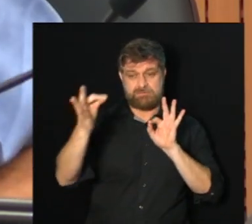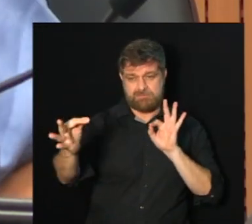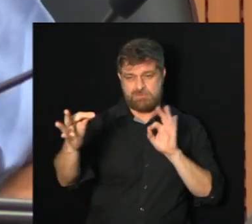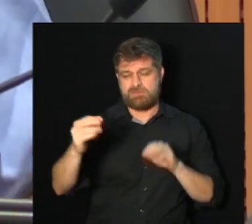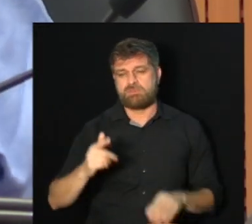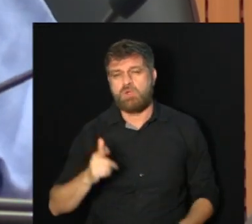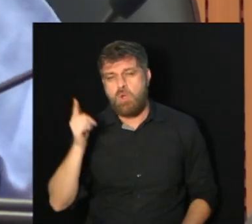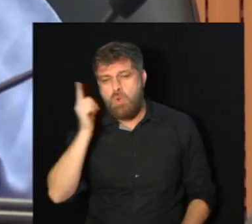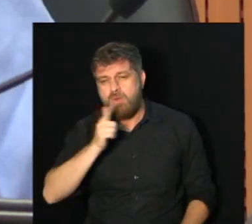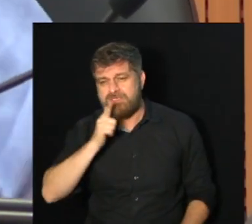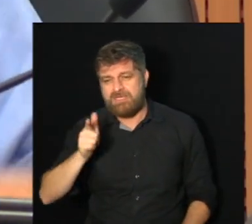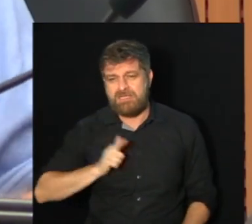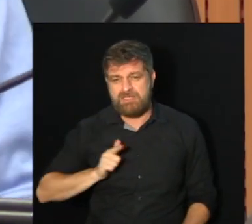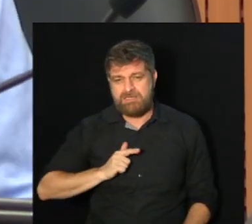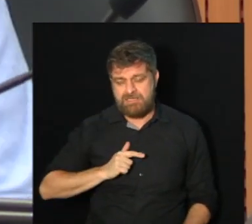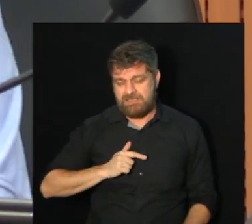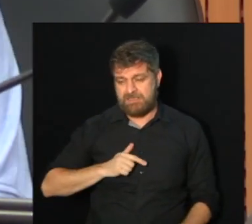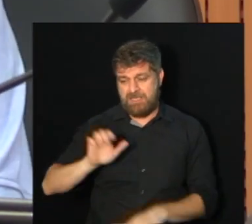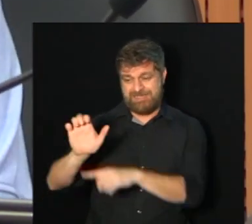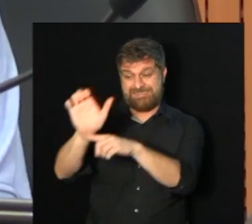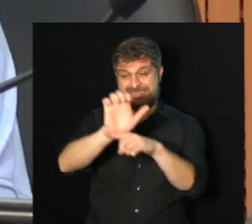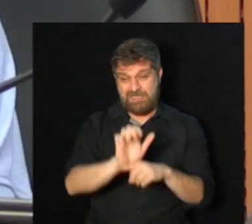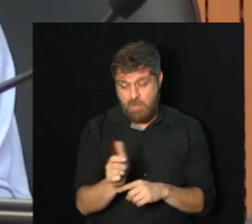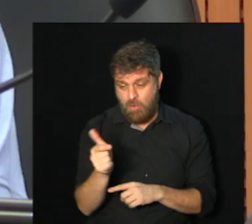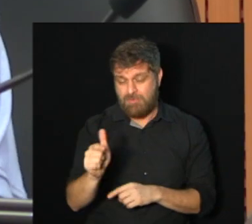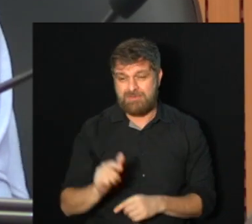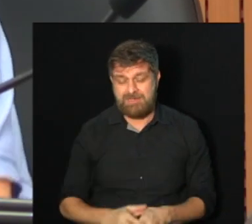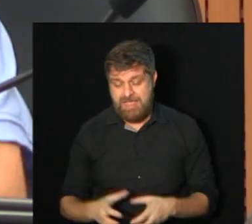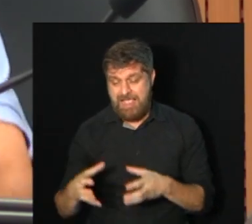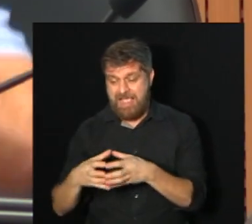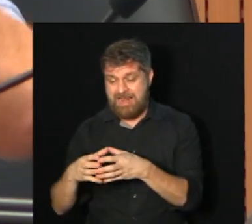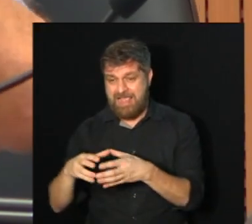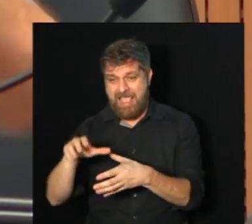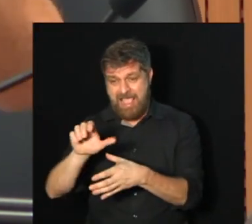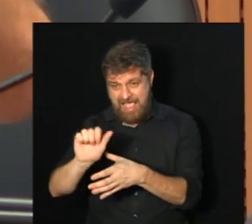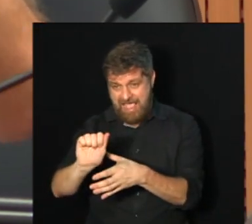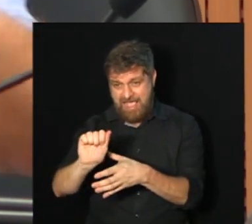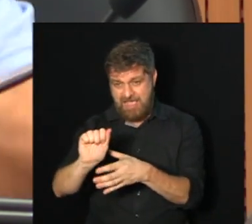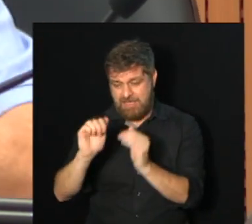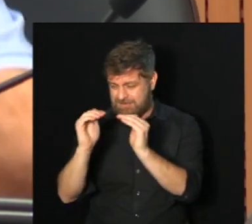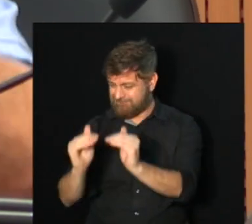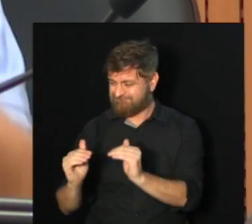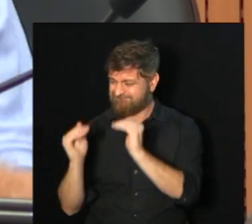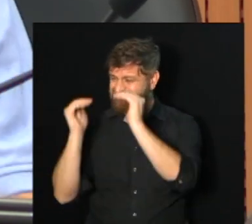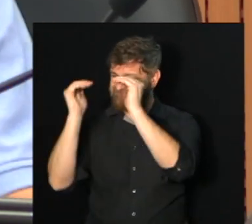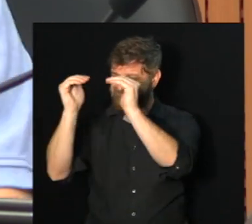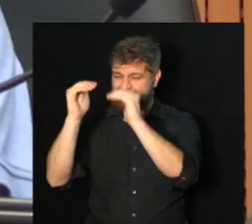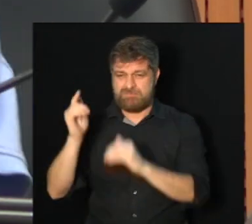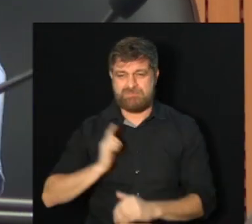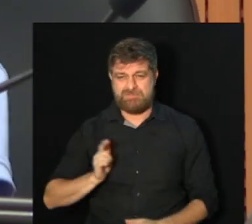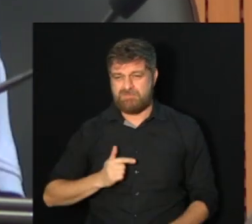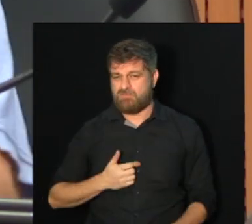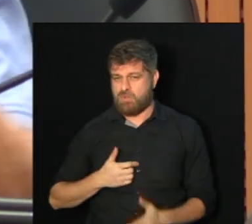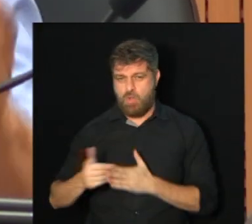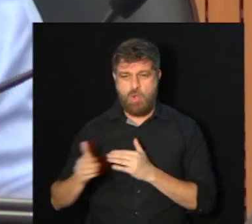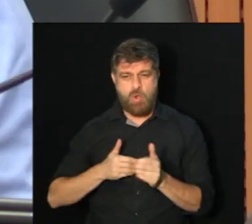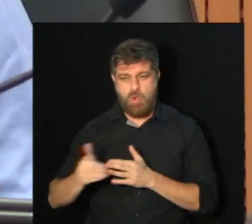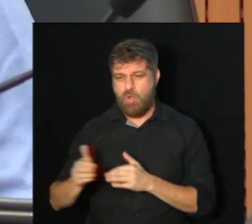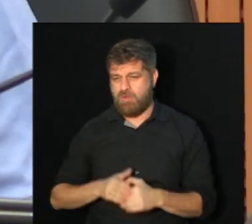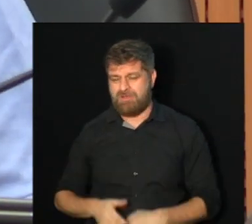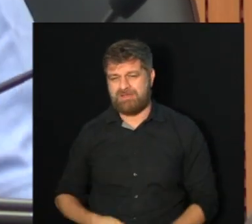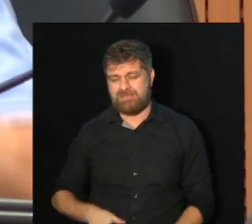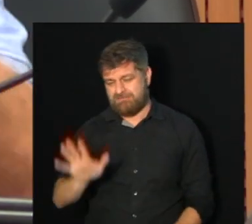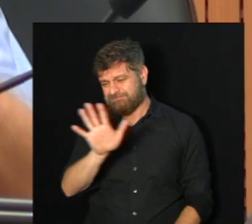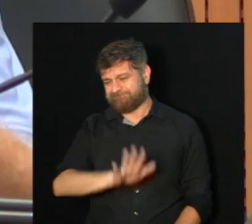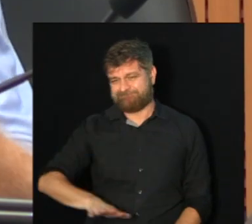você tem mais faixas de amador para falar. E a classe A, que é a primeira, ela é total, você pode fazer em todas as